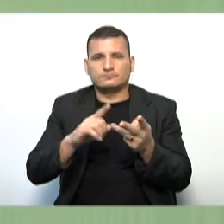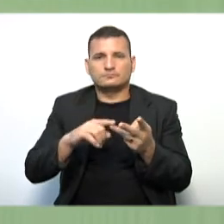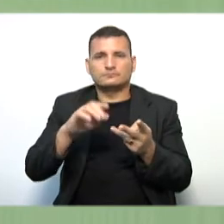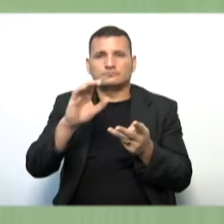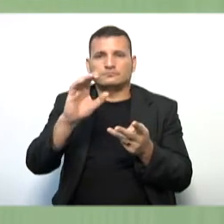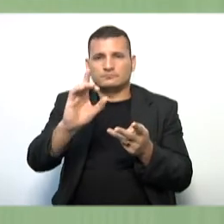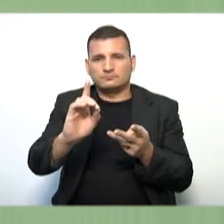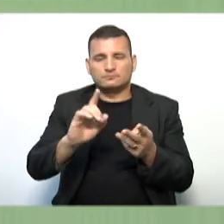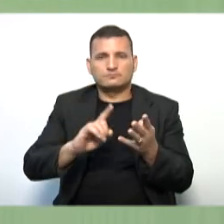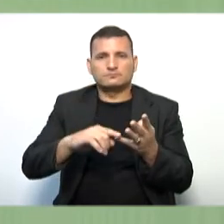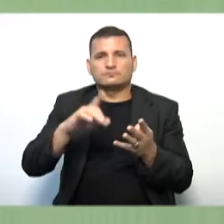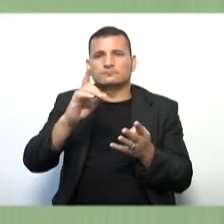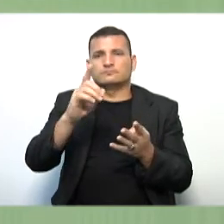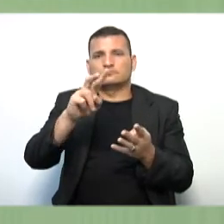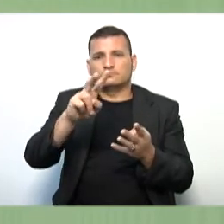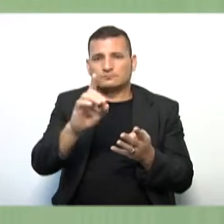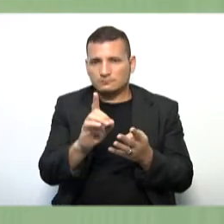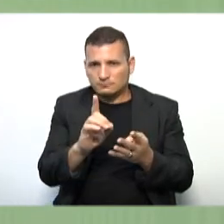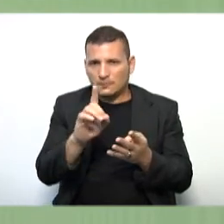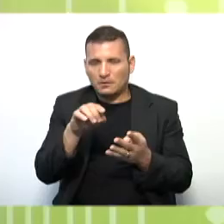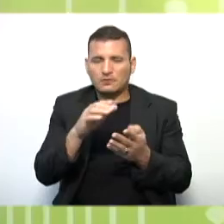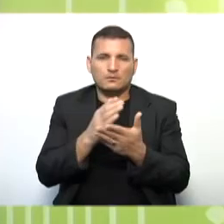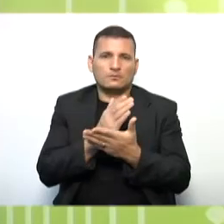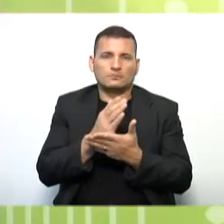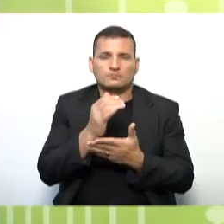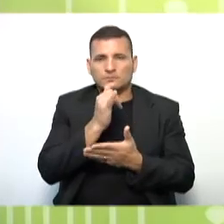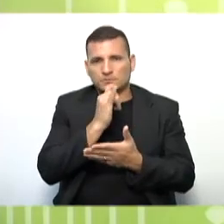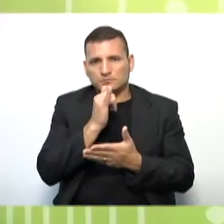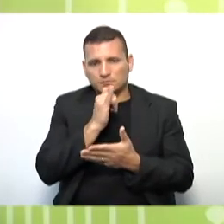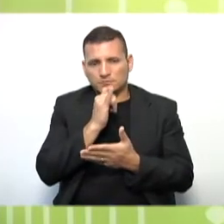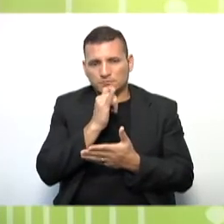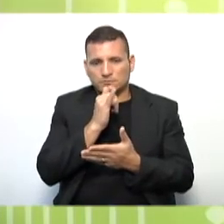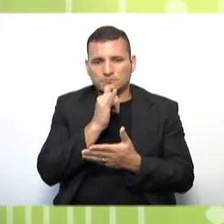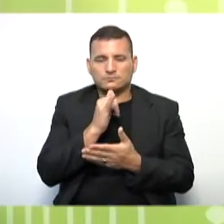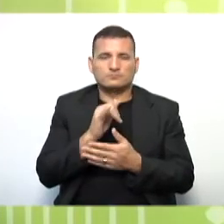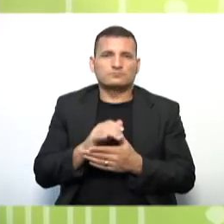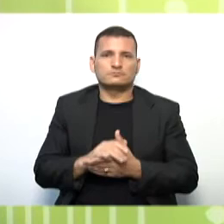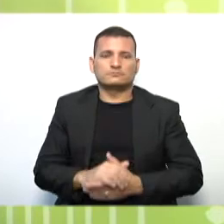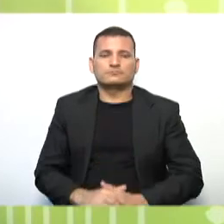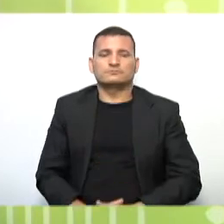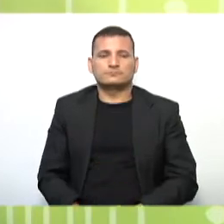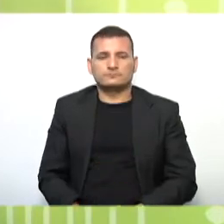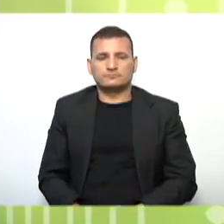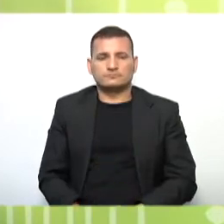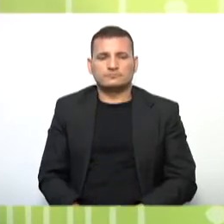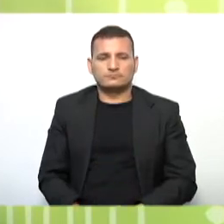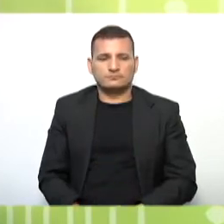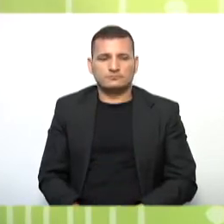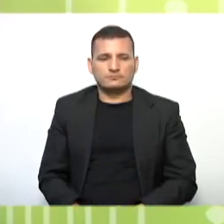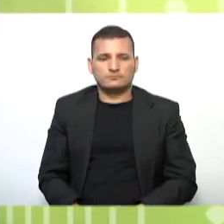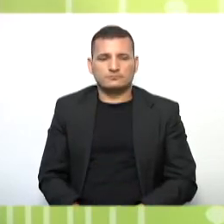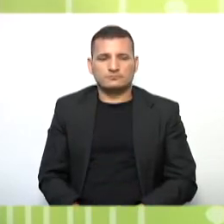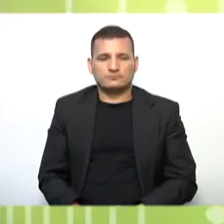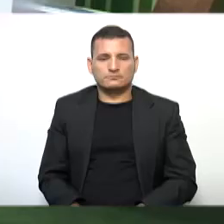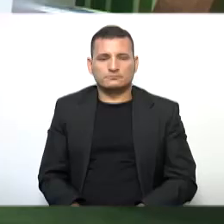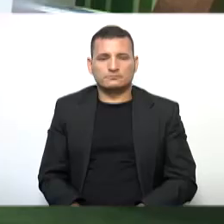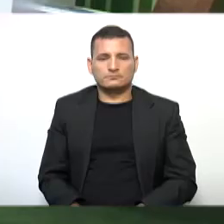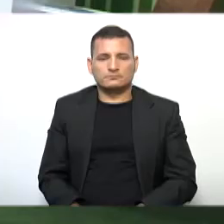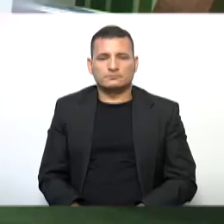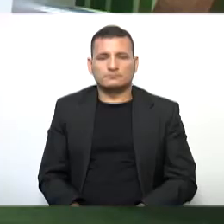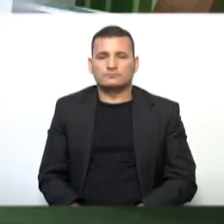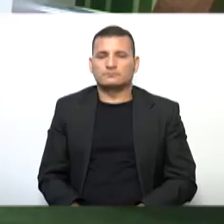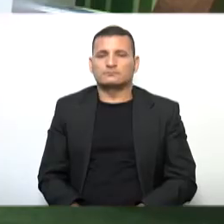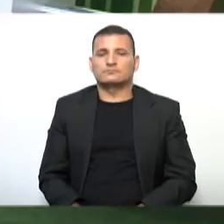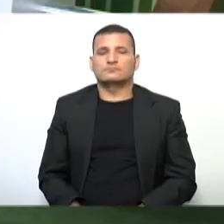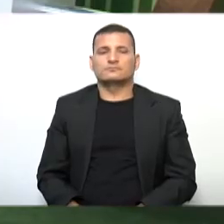isso são alguns exemplos de unidades de armazenamento, ok? Então, tranquilo, professor, nenhuma